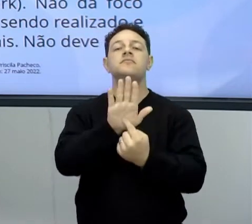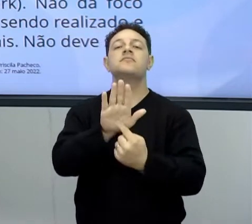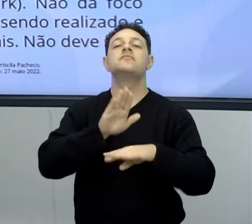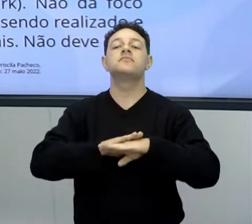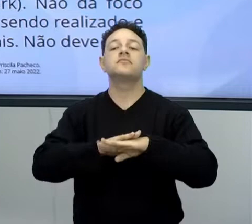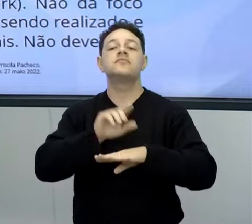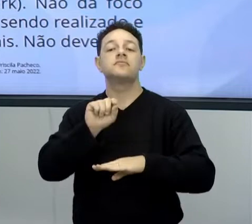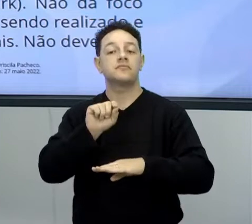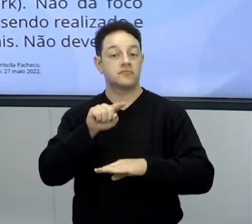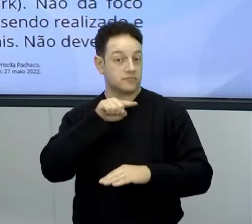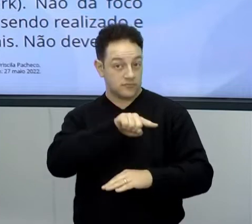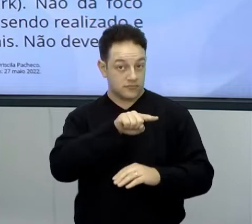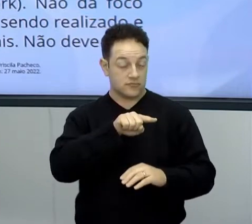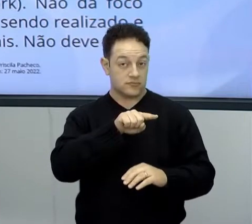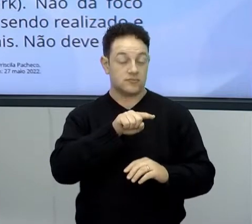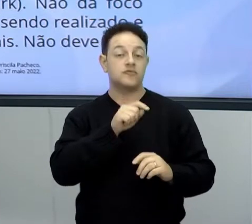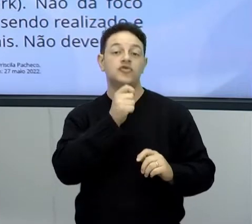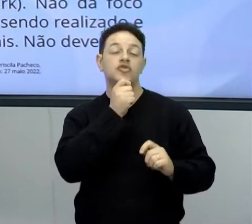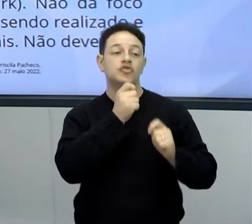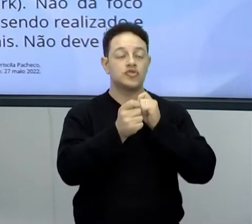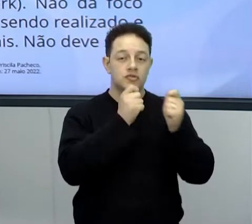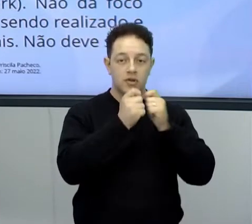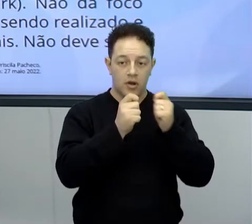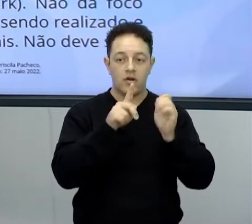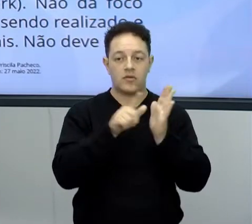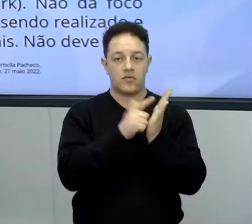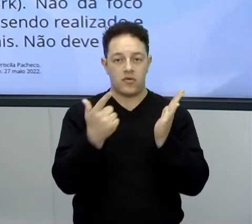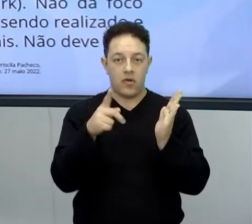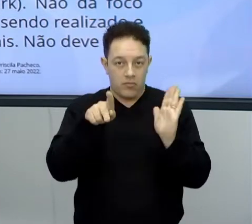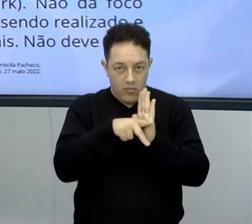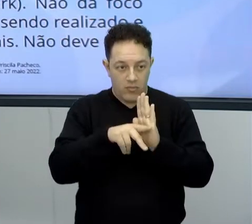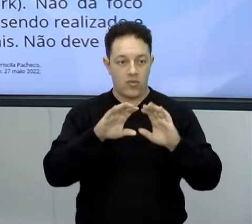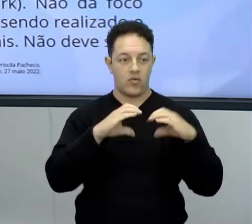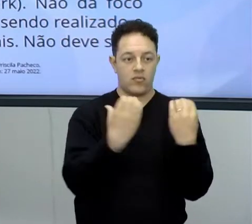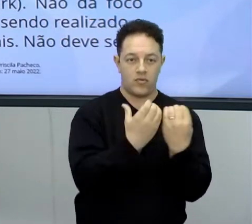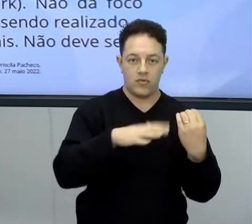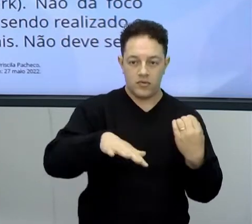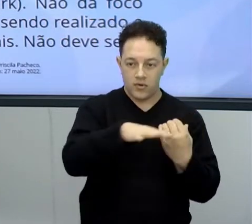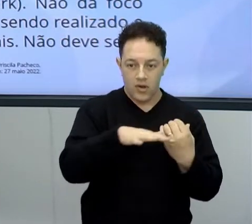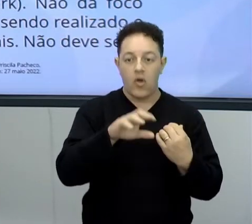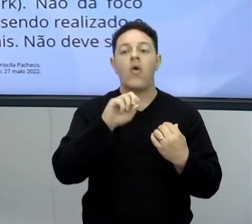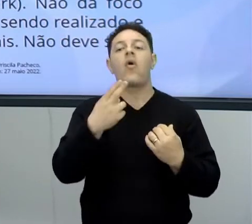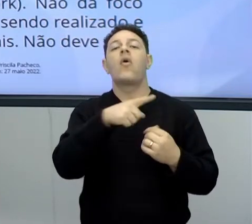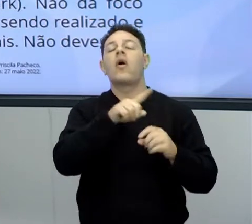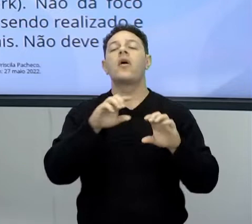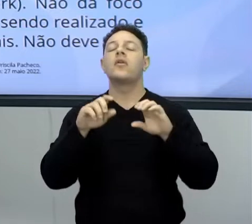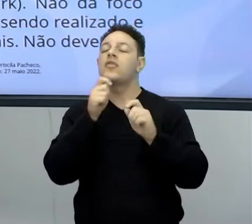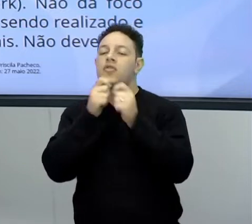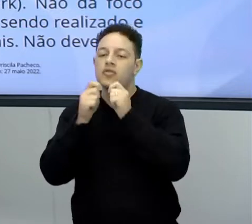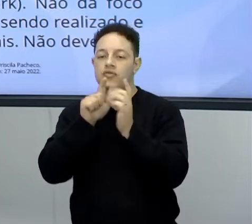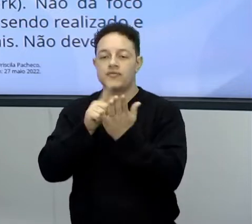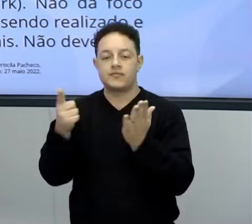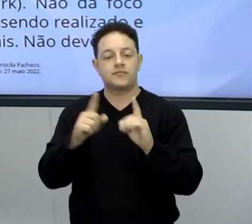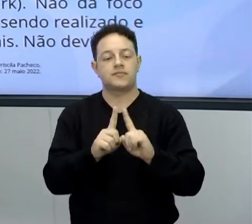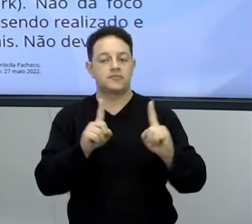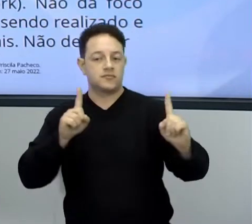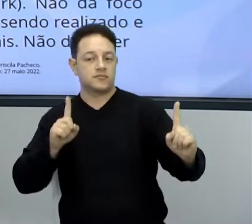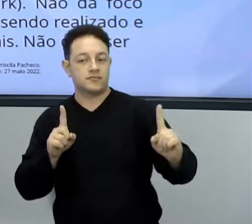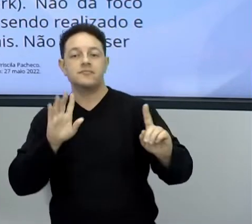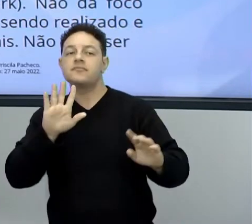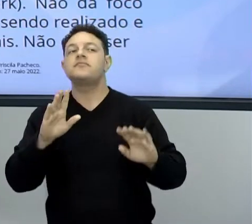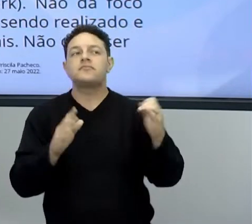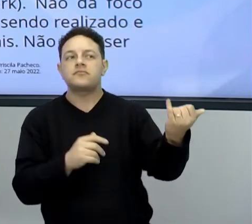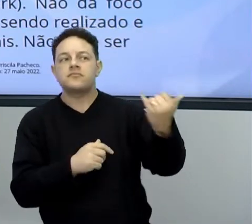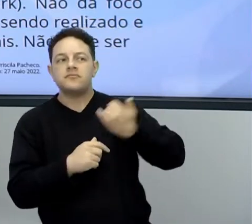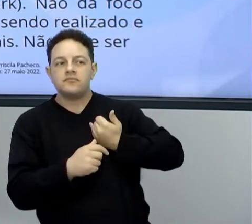Esse jornalista, ele é da comunidade? É de um jornalista comunitário? Aí, ok. Ou é uma pessoa que está ali distante, ele ouve